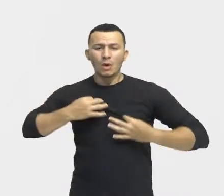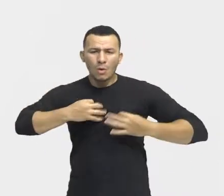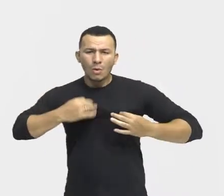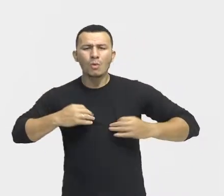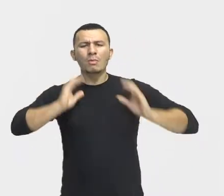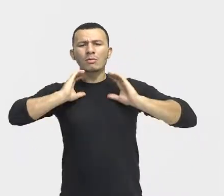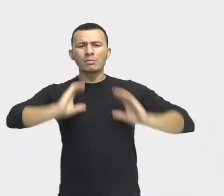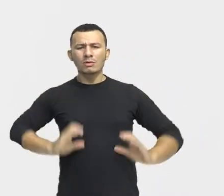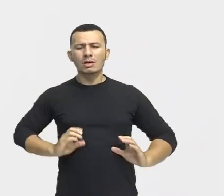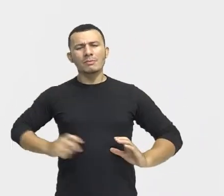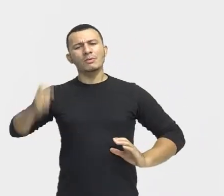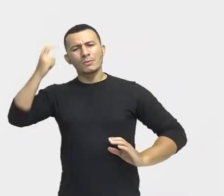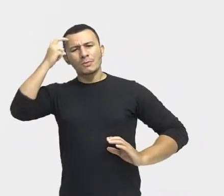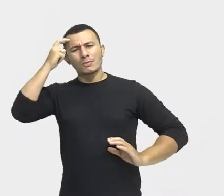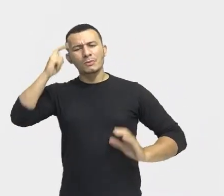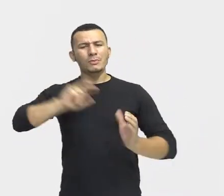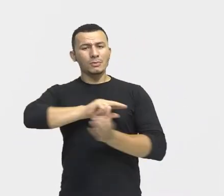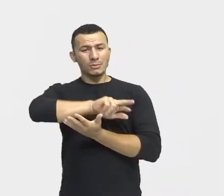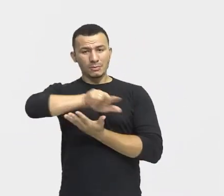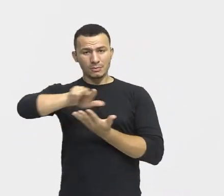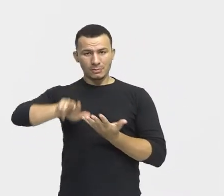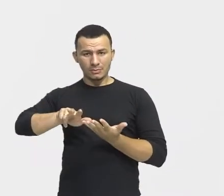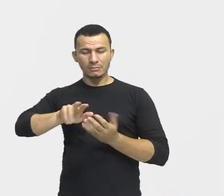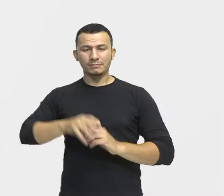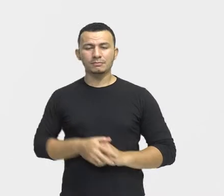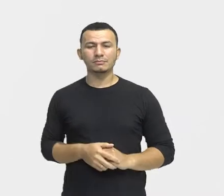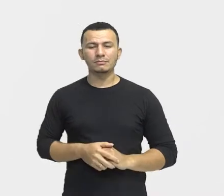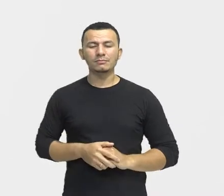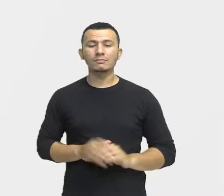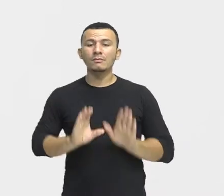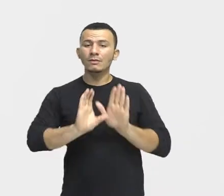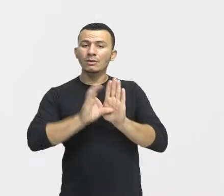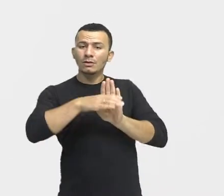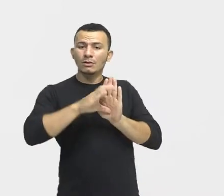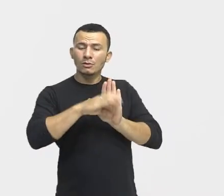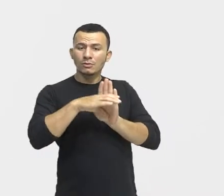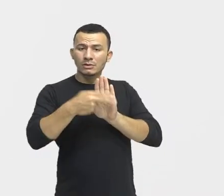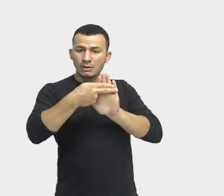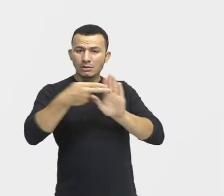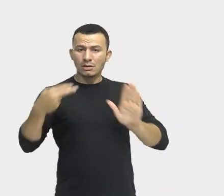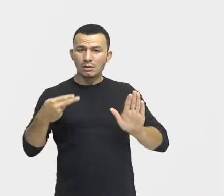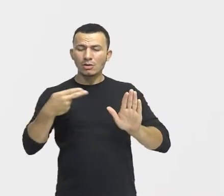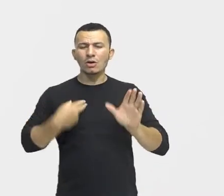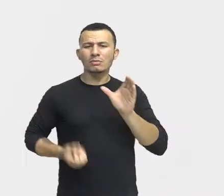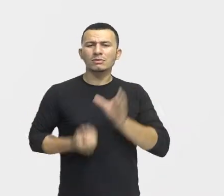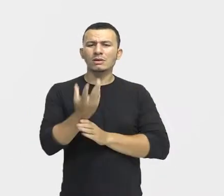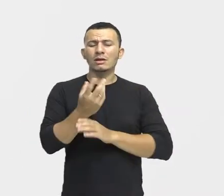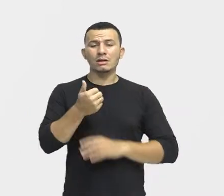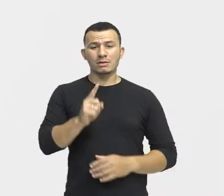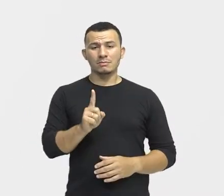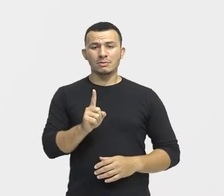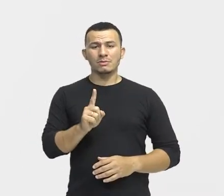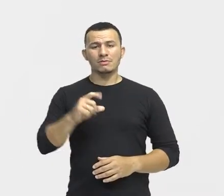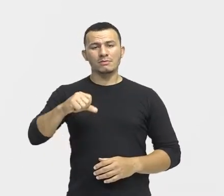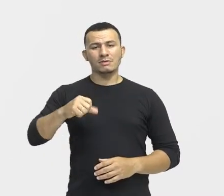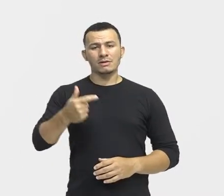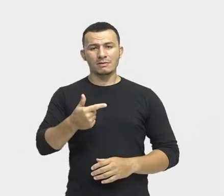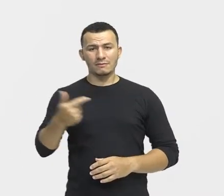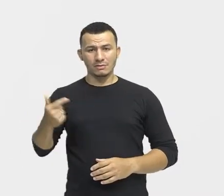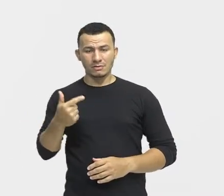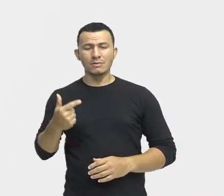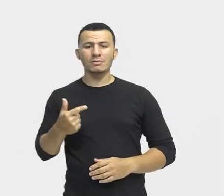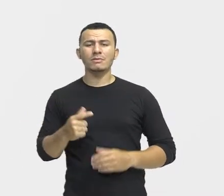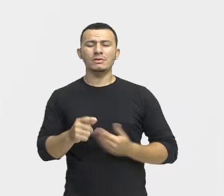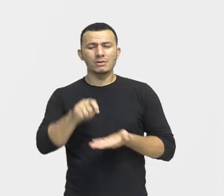comportamento, cultura, etc. O conceito de estereótipo foi criado em 1922 pelo